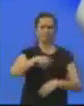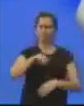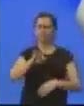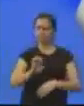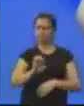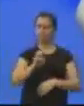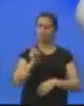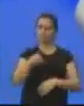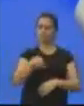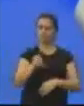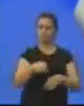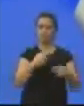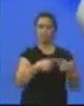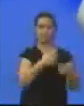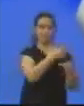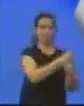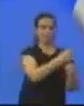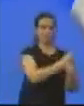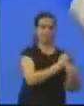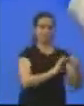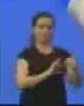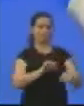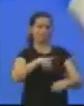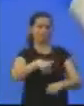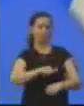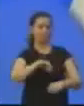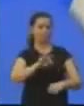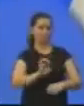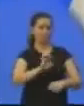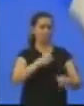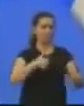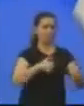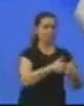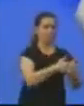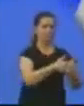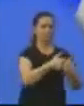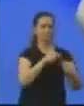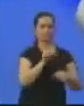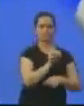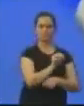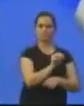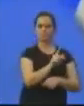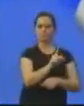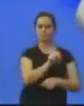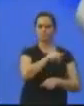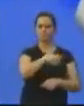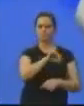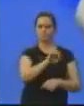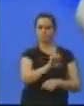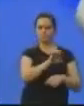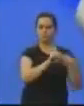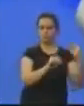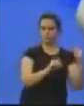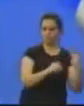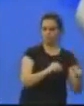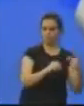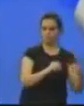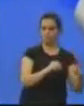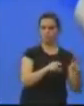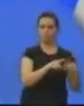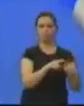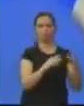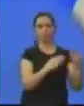calcular o limite do que acontece perto do meu ponto, não exatamente no ponto. Então, é o que acontece no que a gente costuma chamar